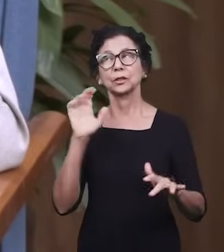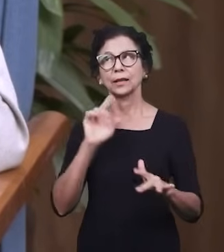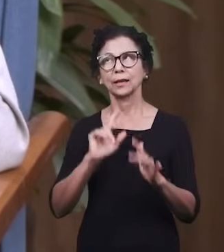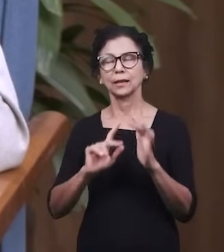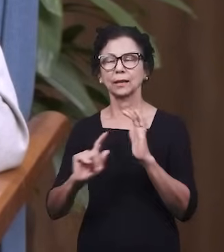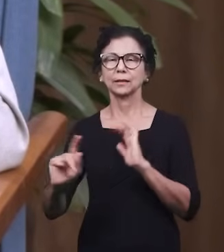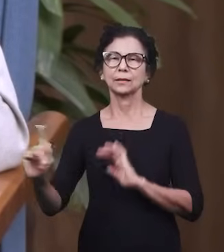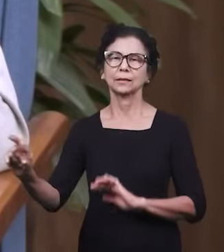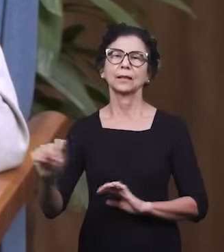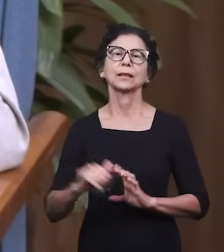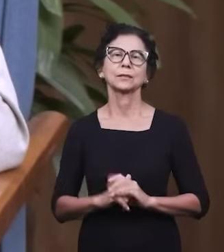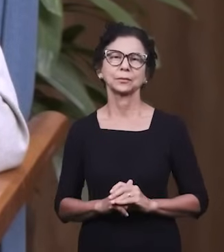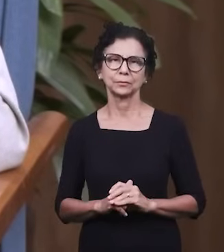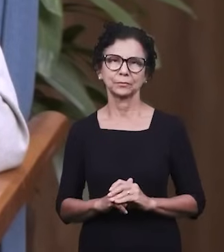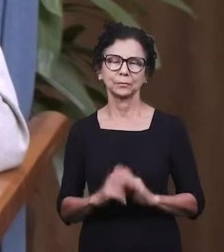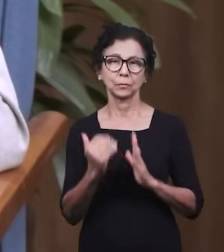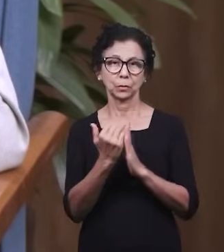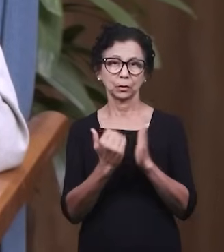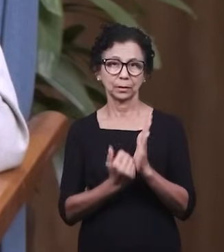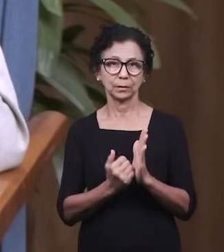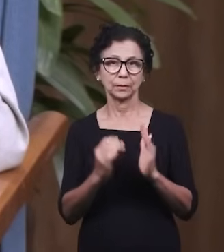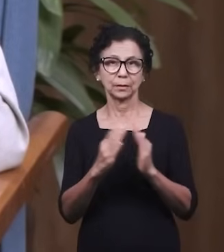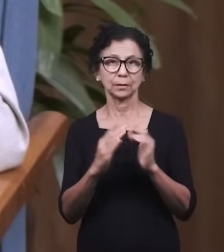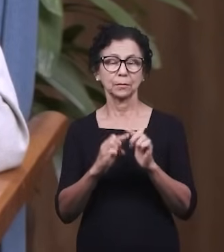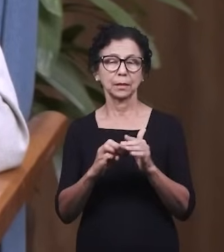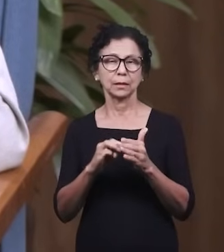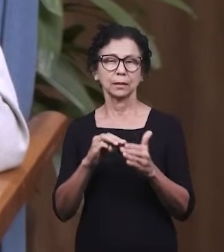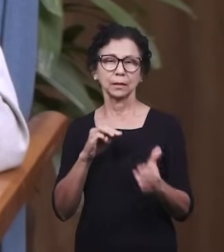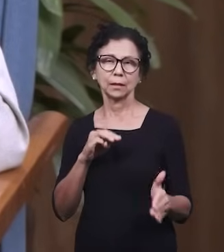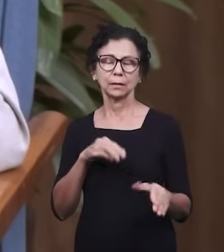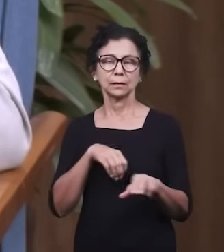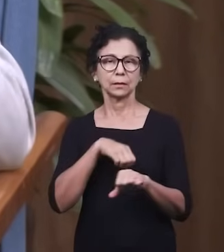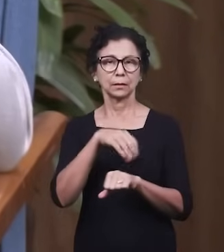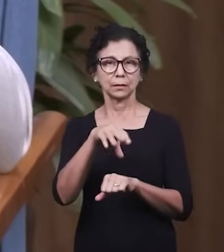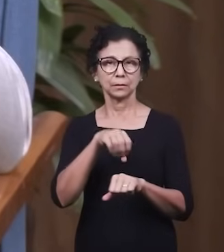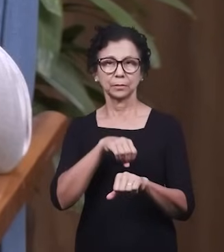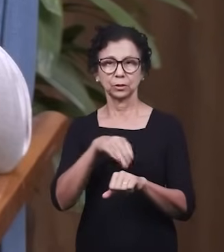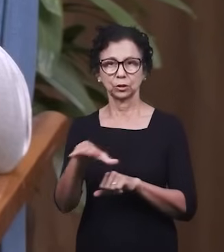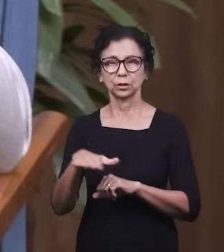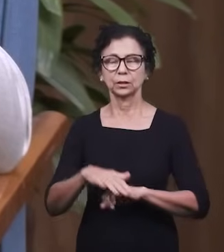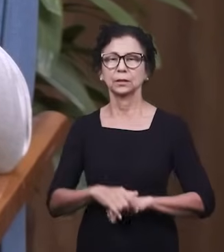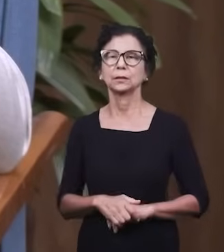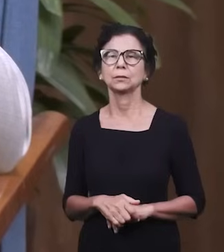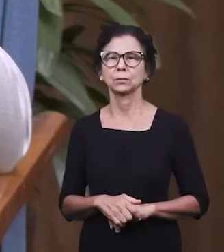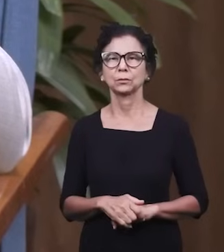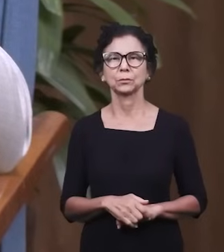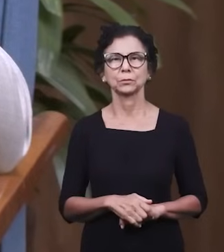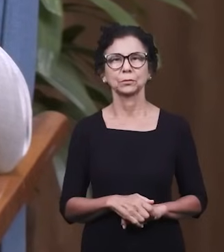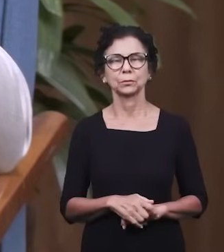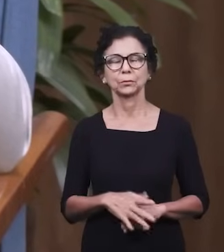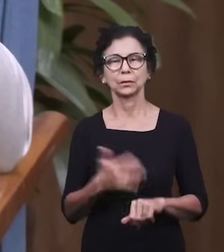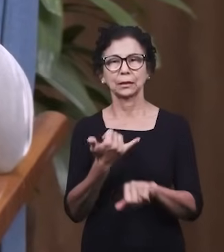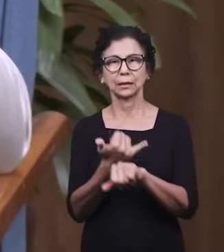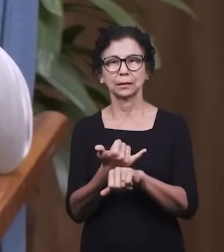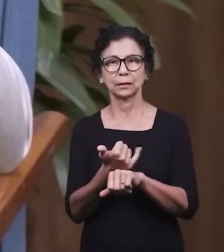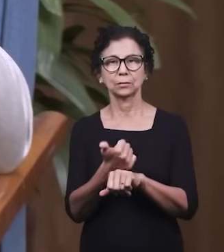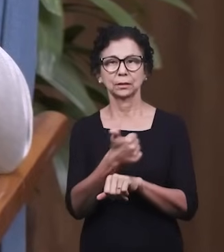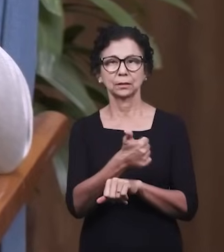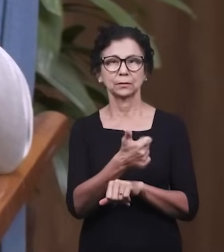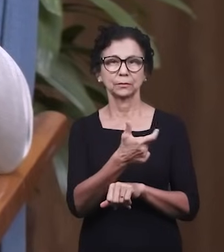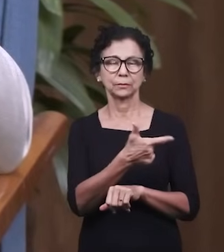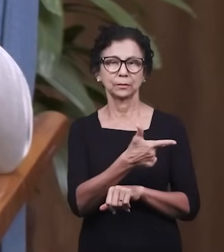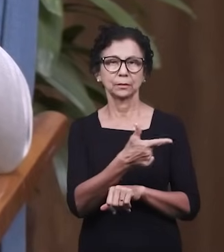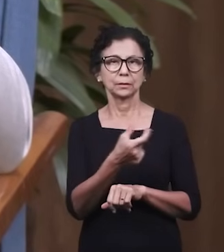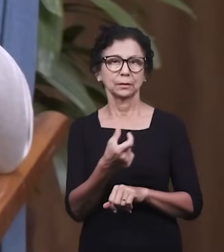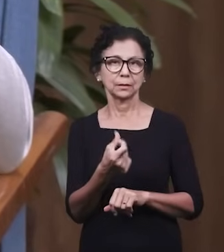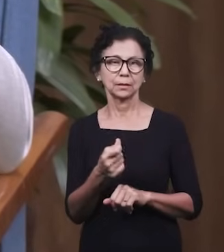Eterno, o programa da Igreja Cristã Maranata, que é transmitido através desse canal de TV que você está assistindo, canal